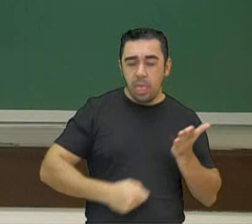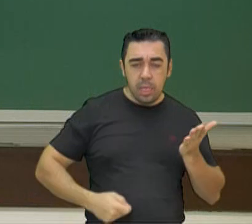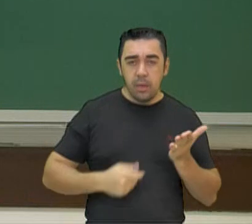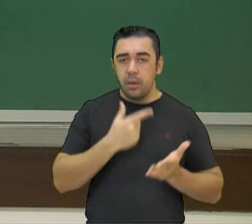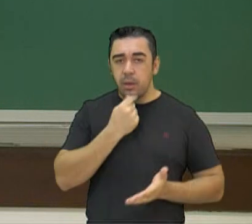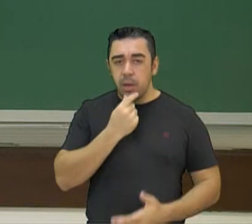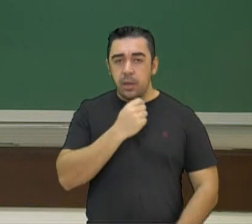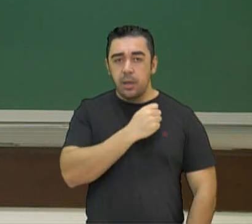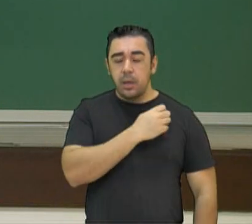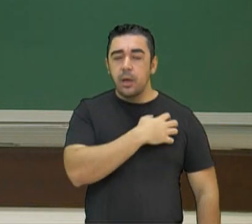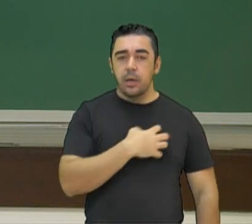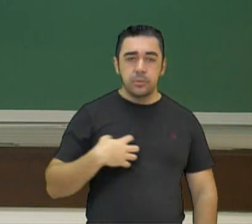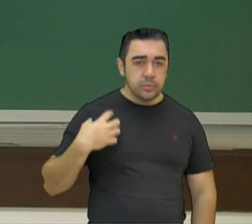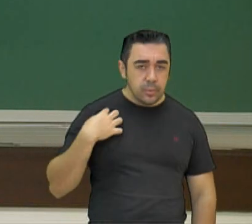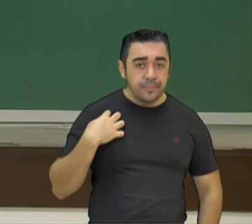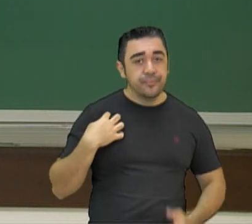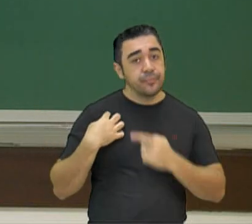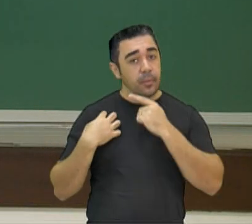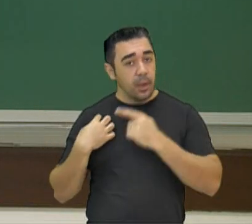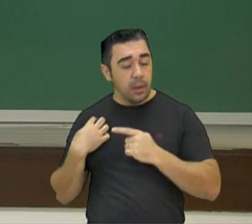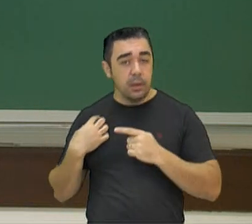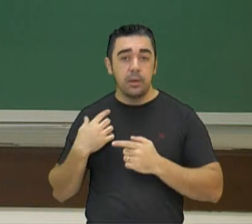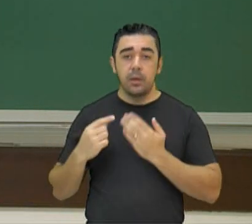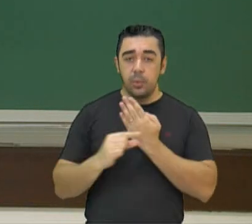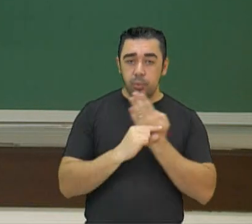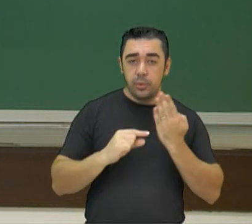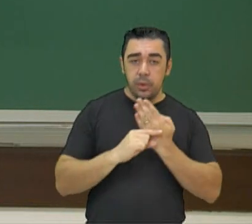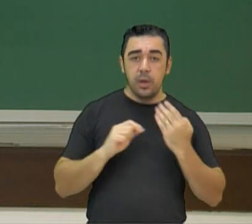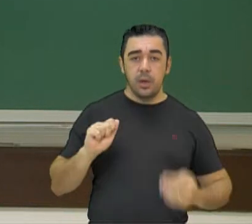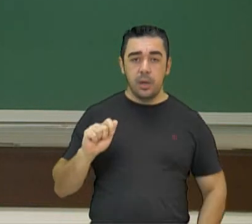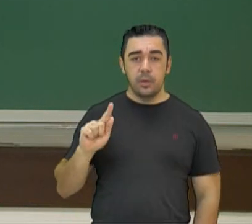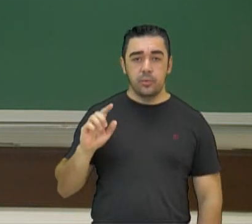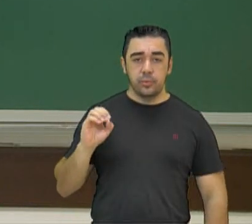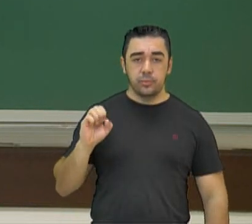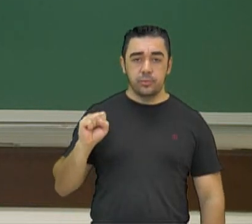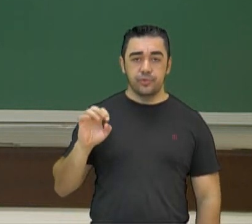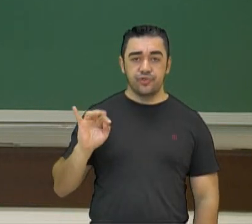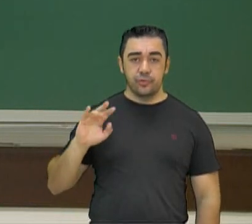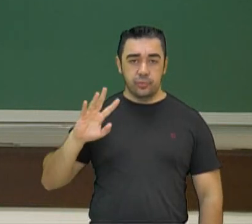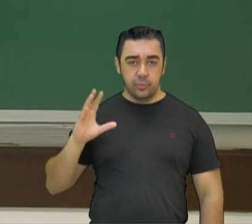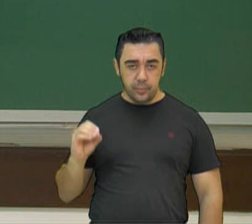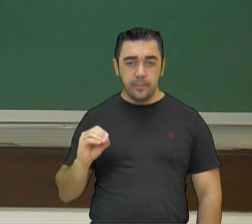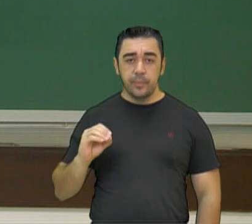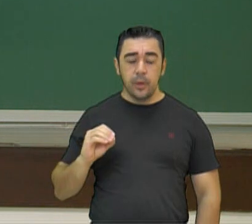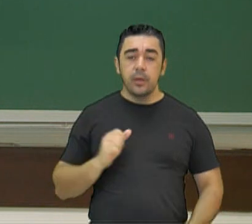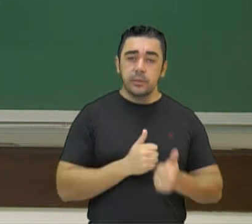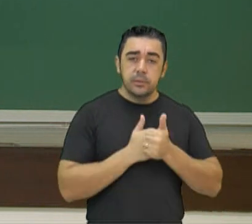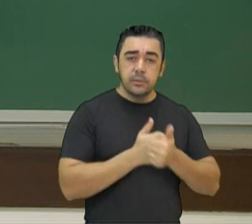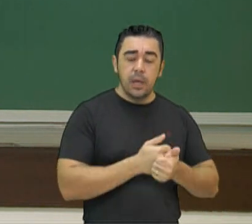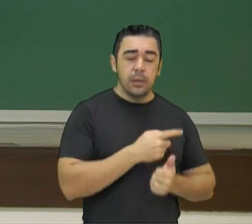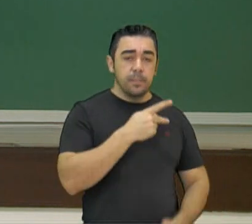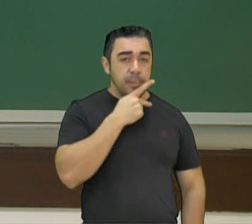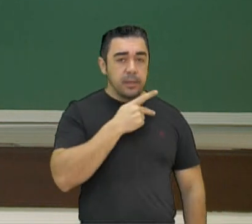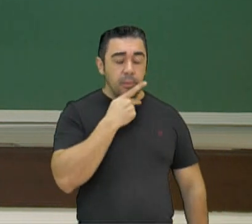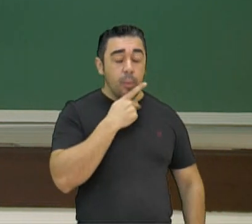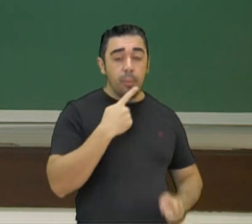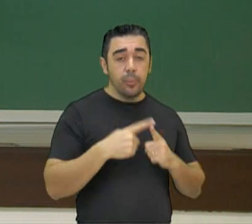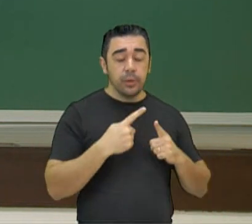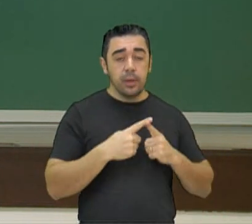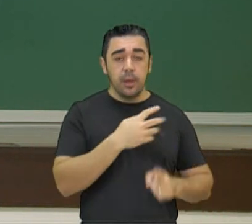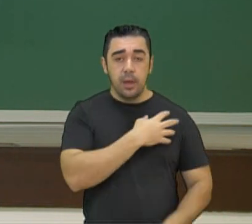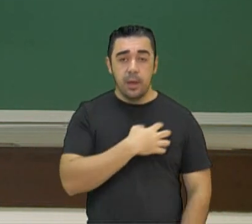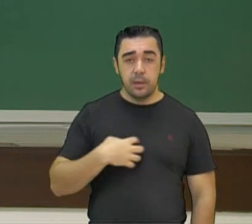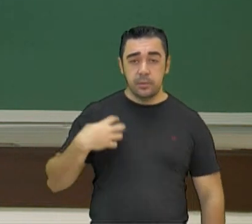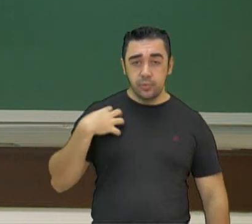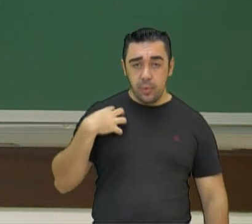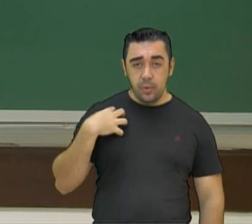Santo Agostinho só consegue basear a sua filosofia em Platão, porque Aristóteles,